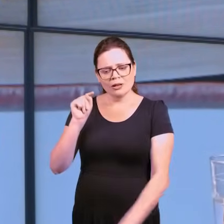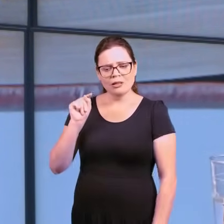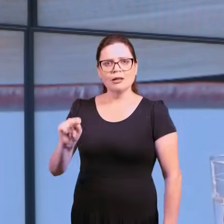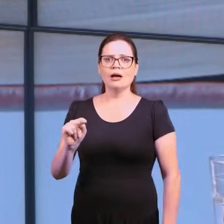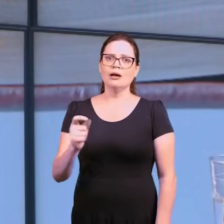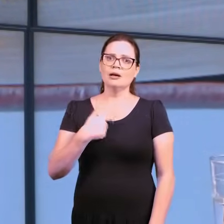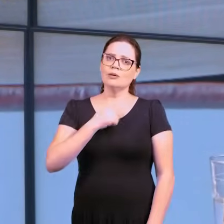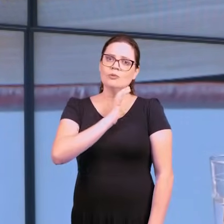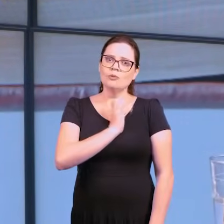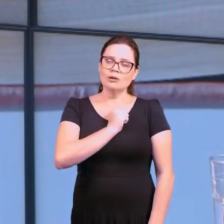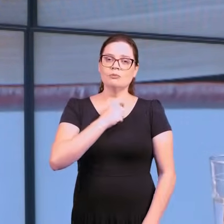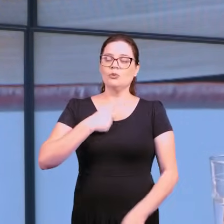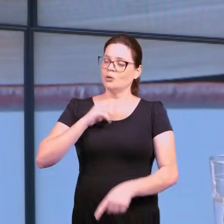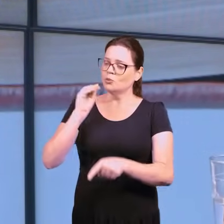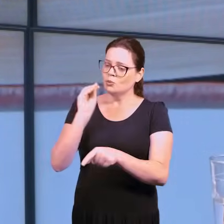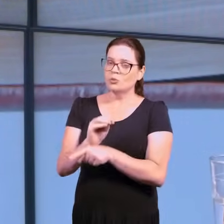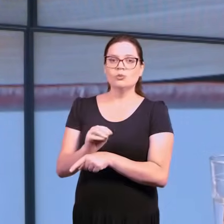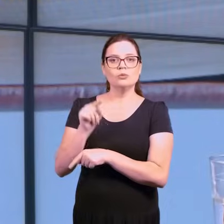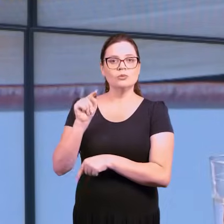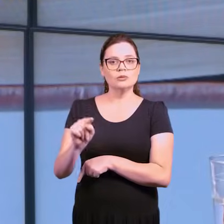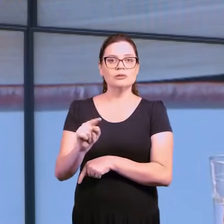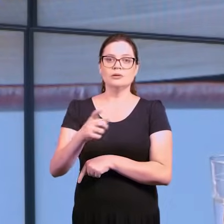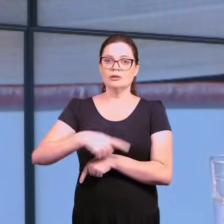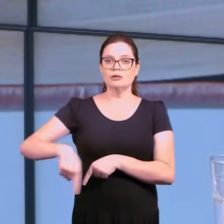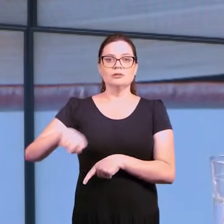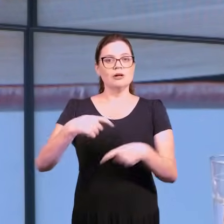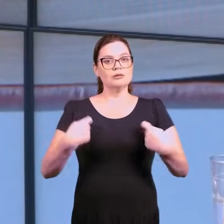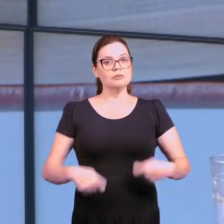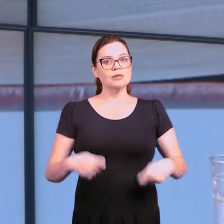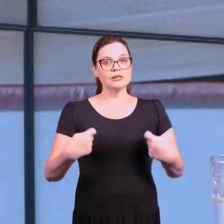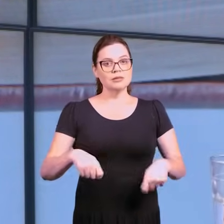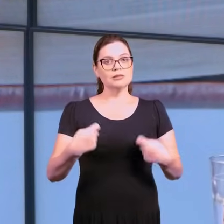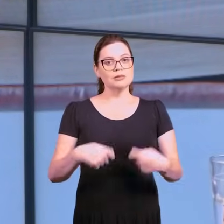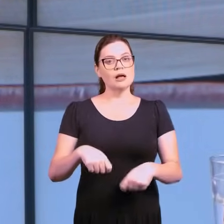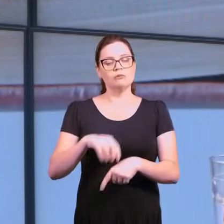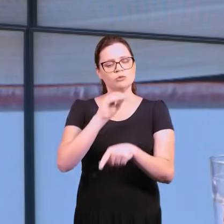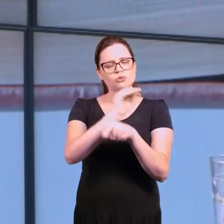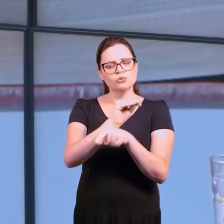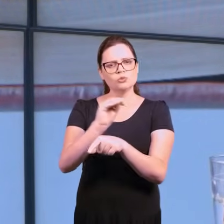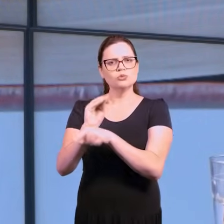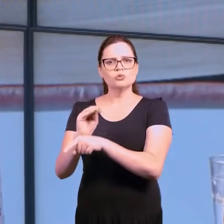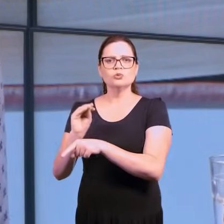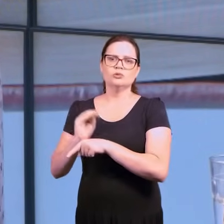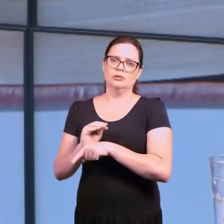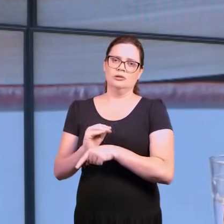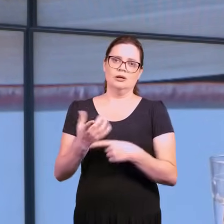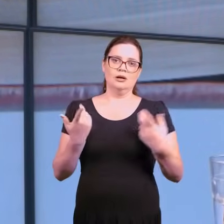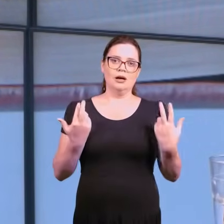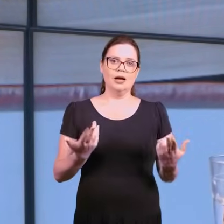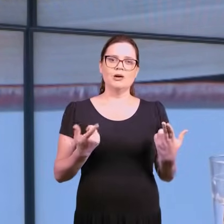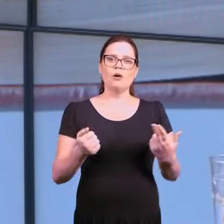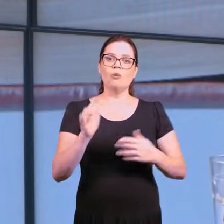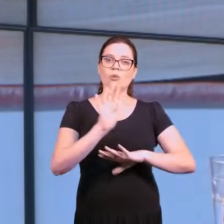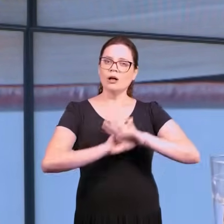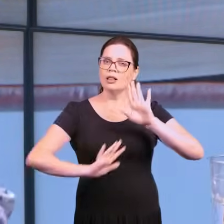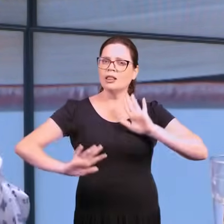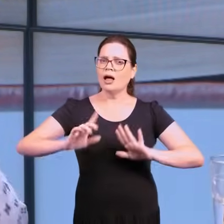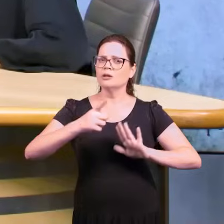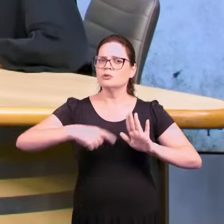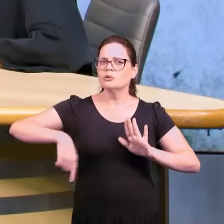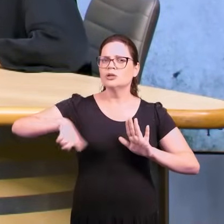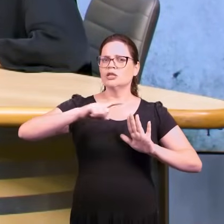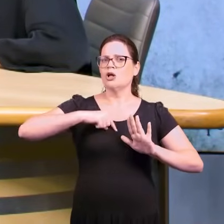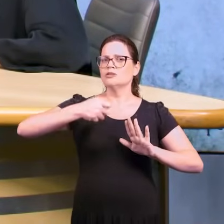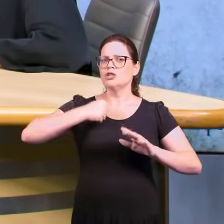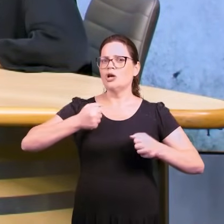eu cuido. E a gente precisa ter esse cuidado com como a gente fala, o que fala, como